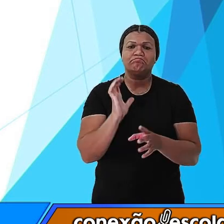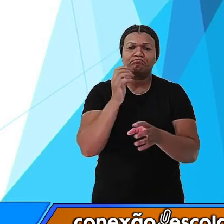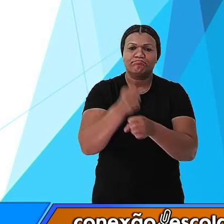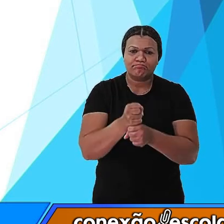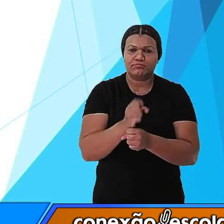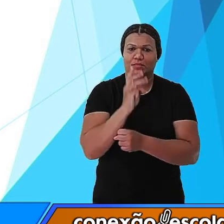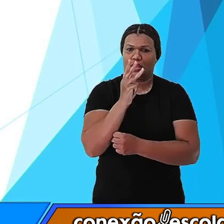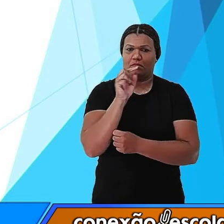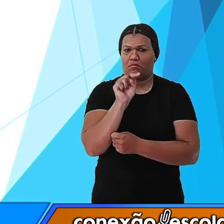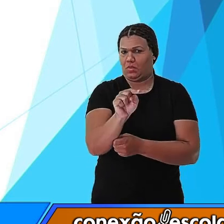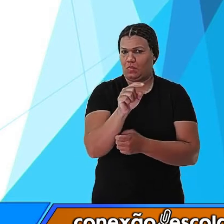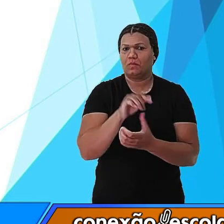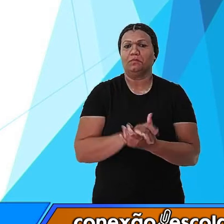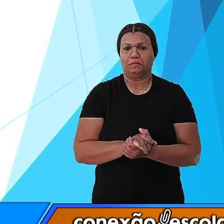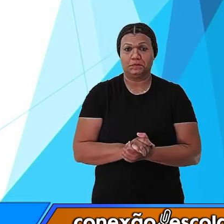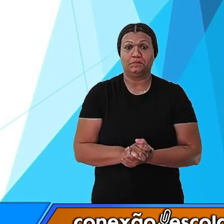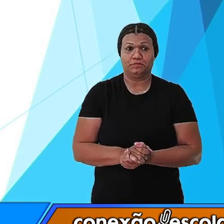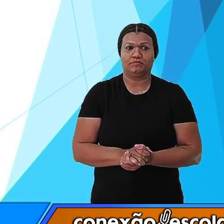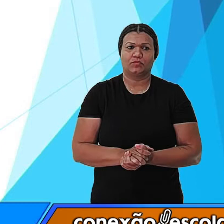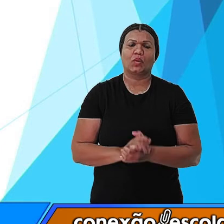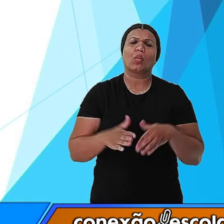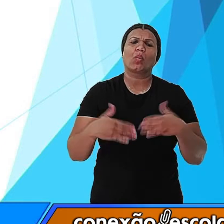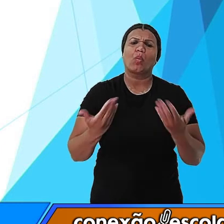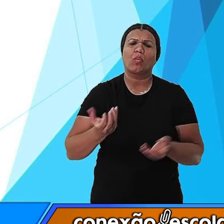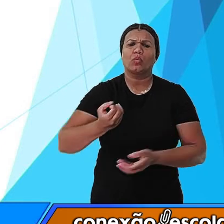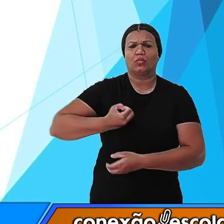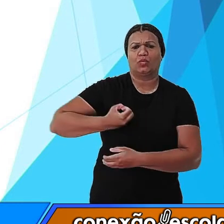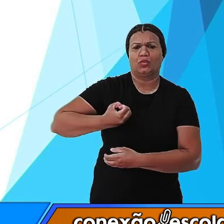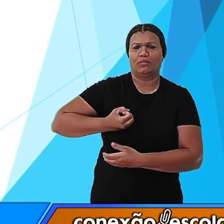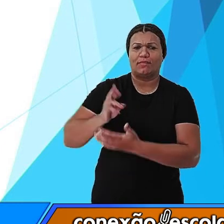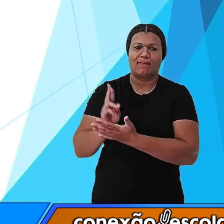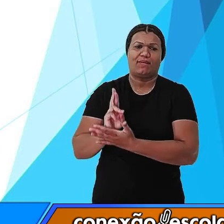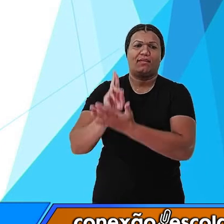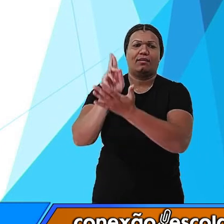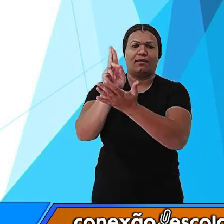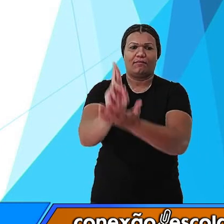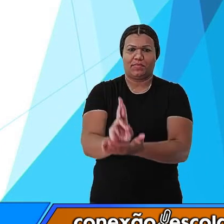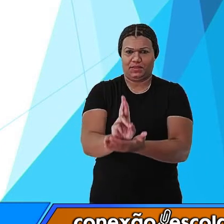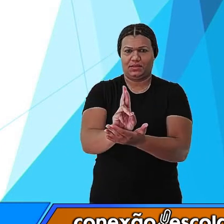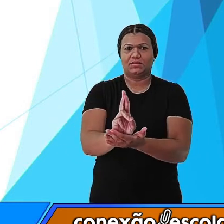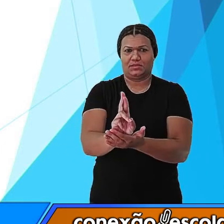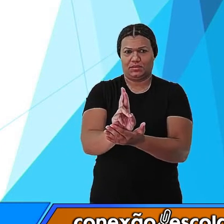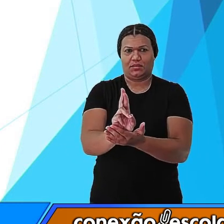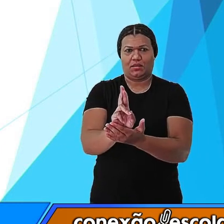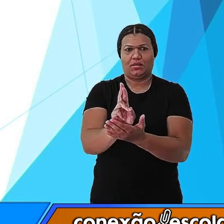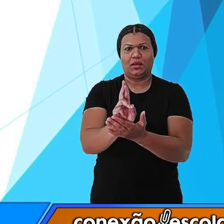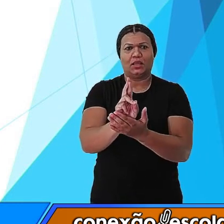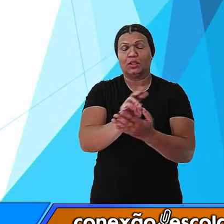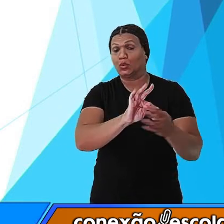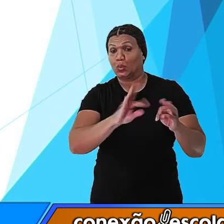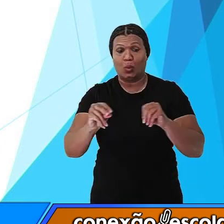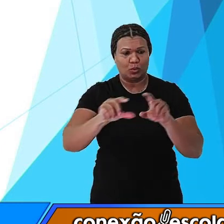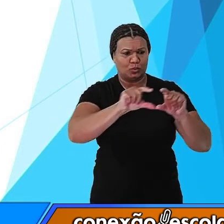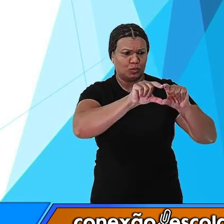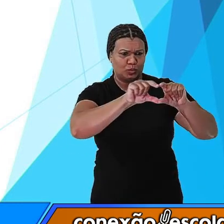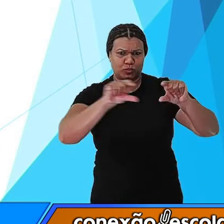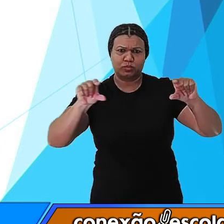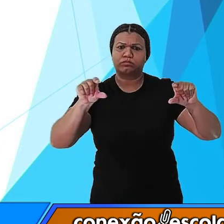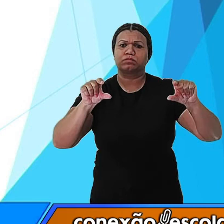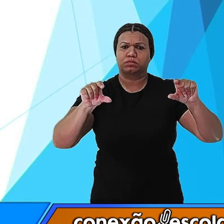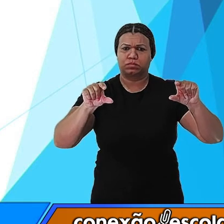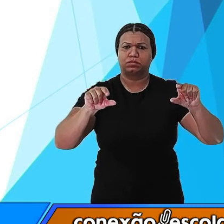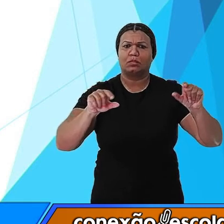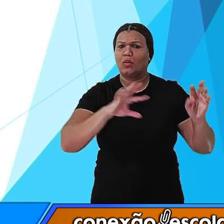3.000. Que número está representado neste instrumento?